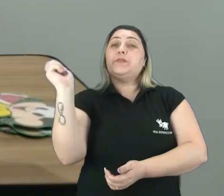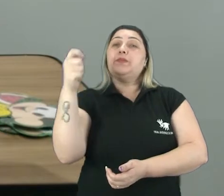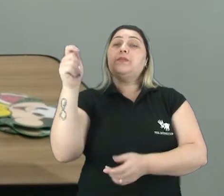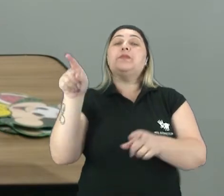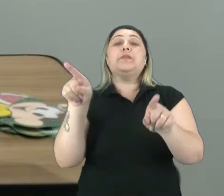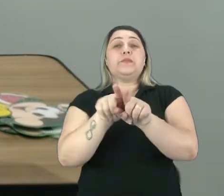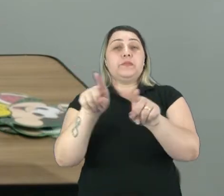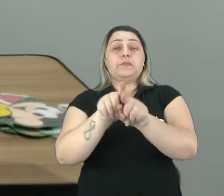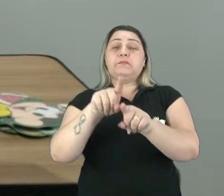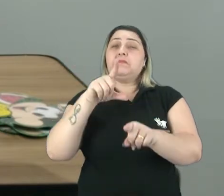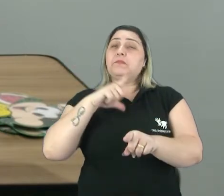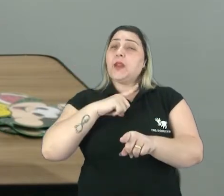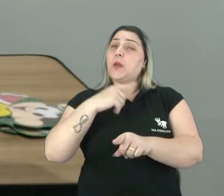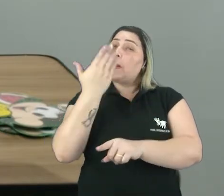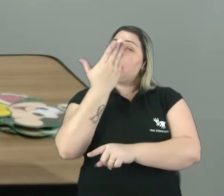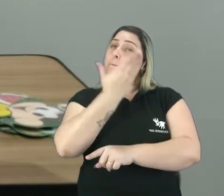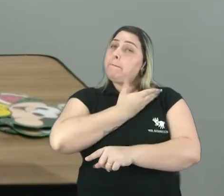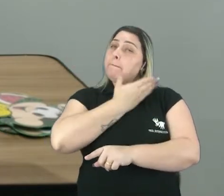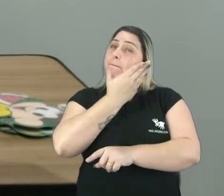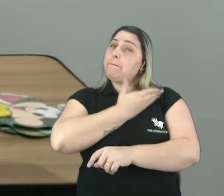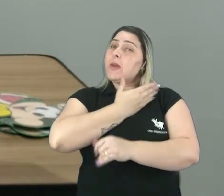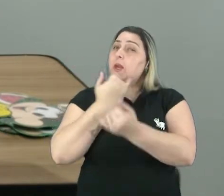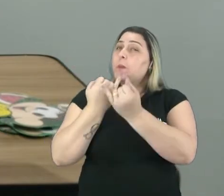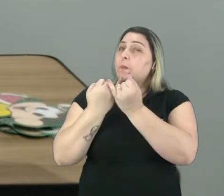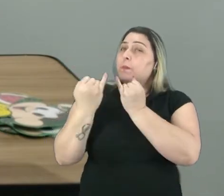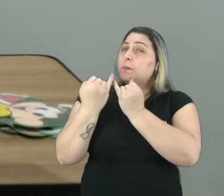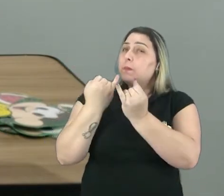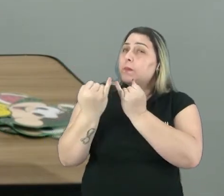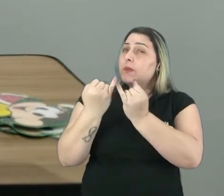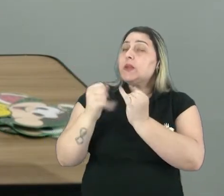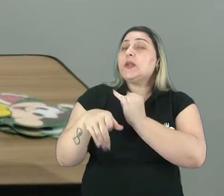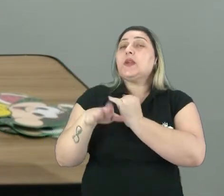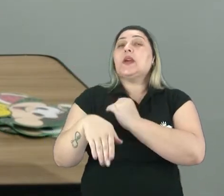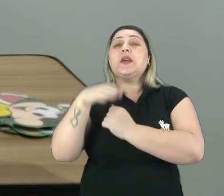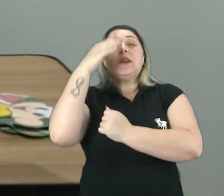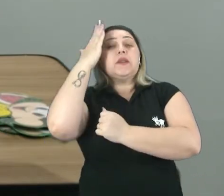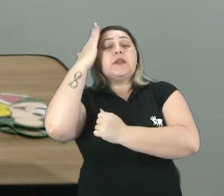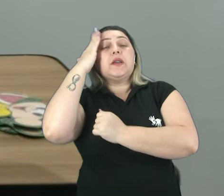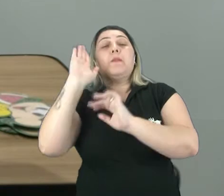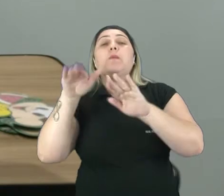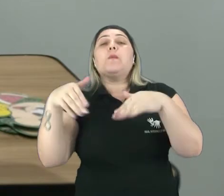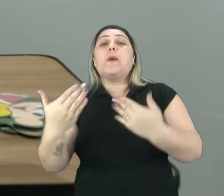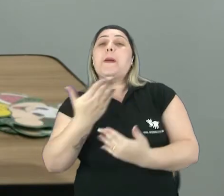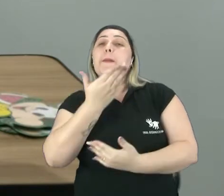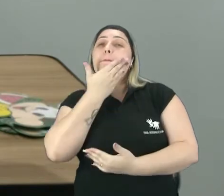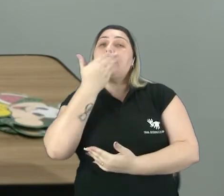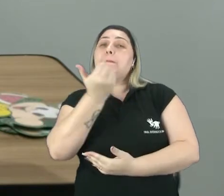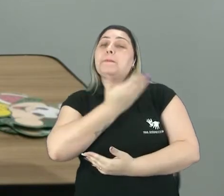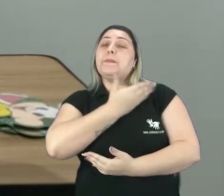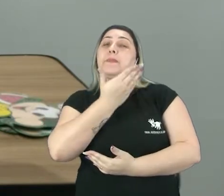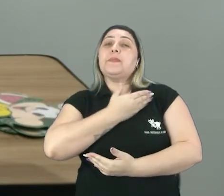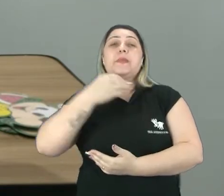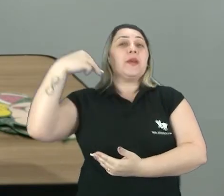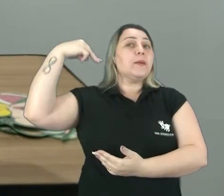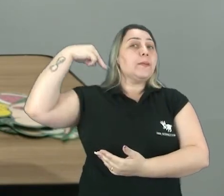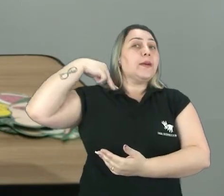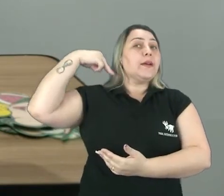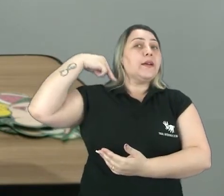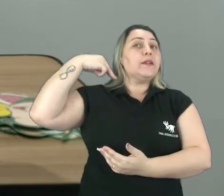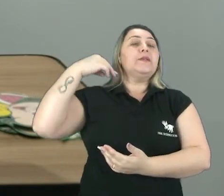tem uma grande amiga, vocês sabiam? Quem sabe quem é uma das melhores amigas da Mônica?